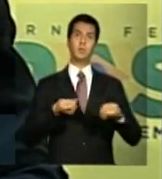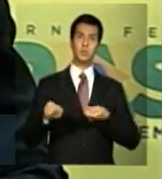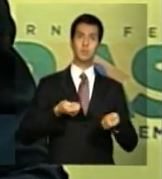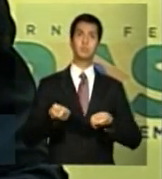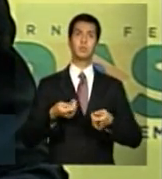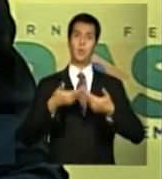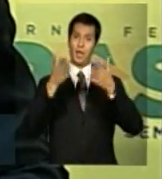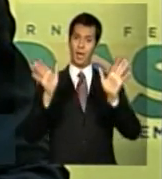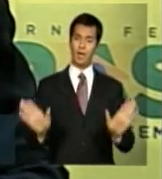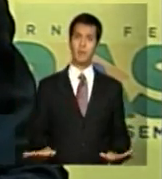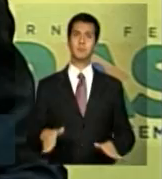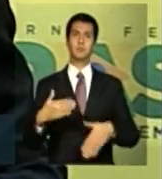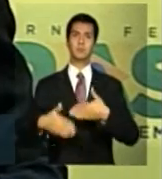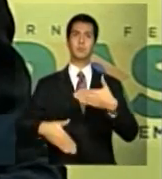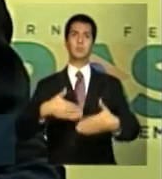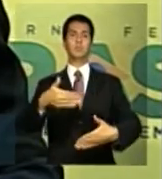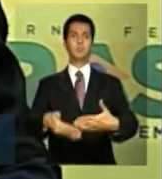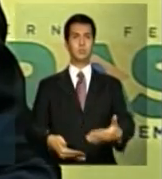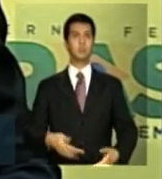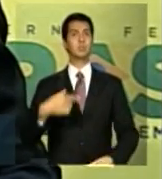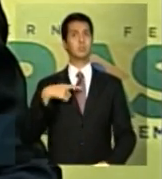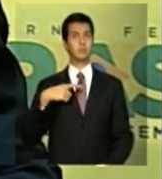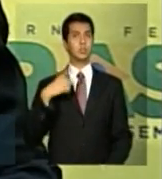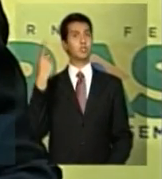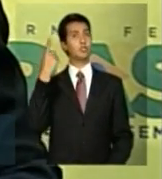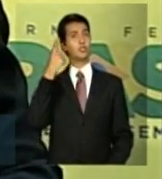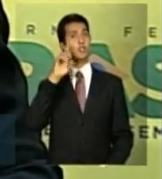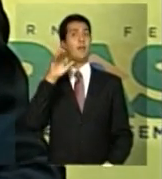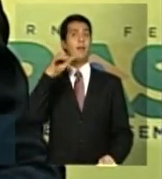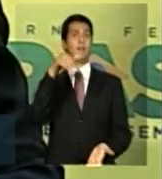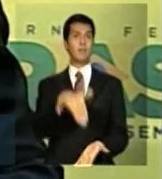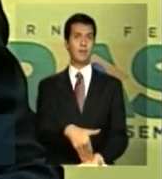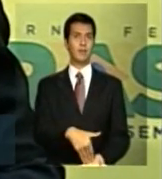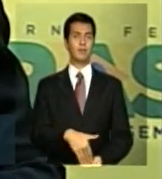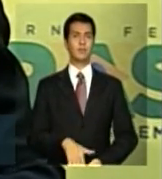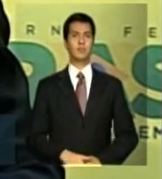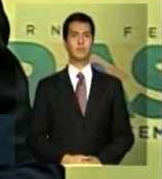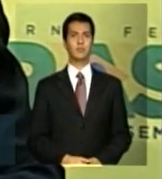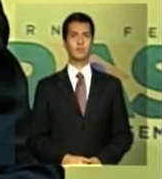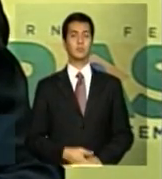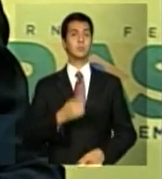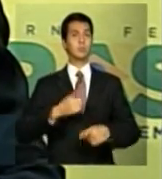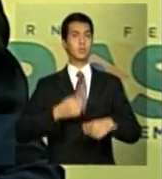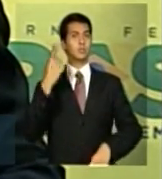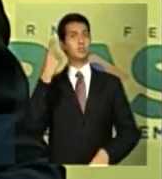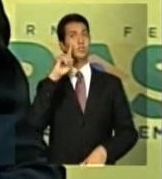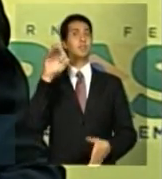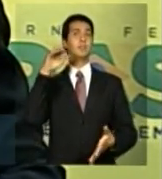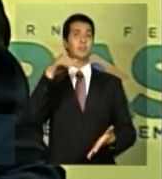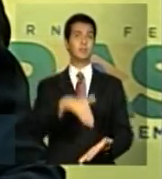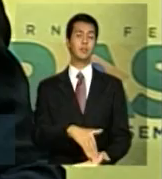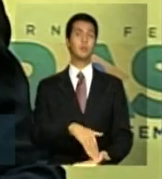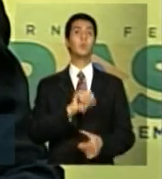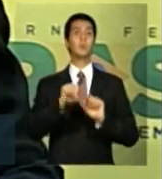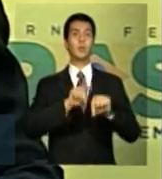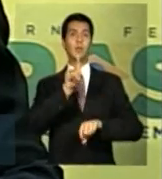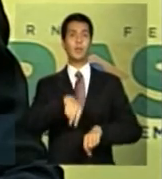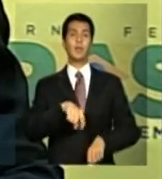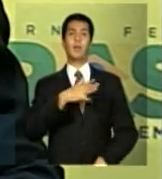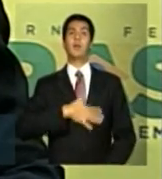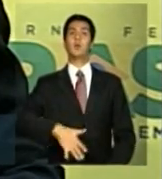aberto, havendo prazo para negociar, vou repetir, porque o prazo limite a rigor é final de